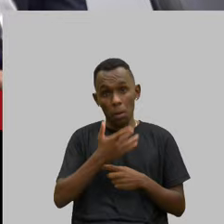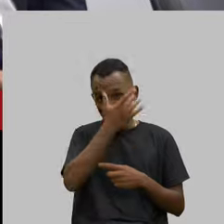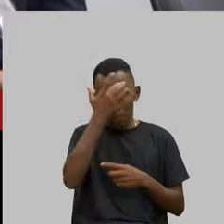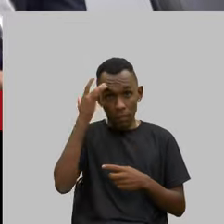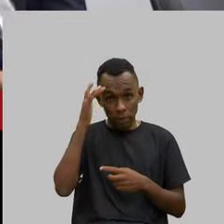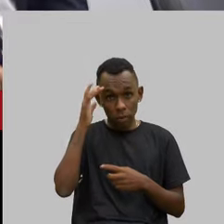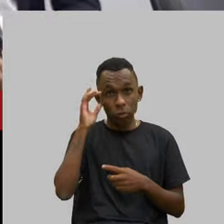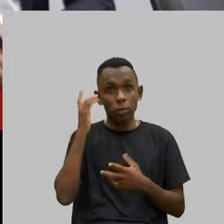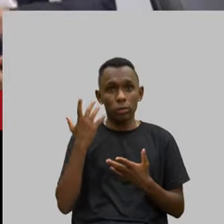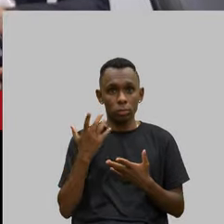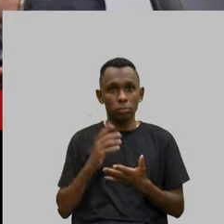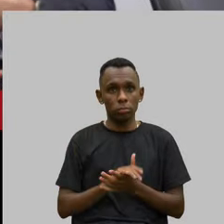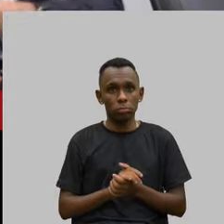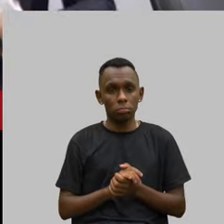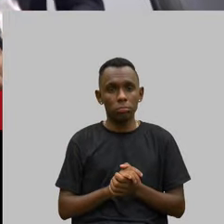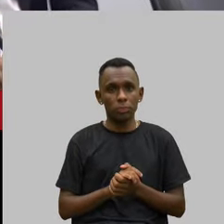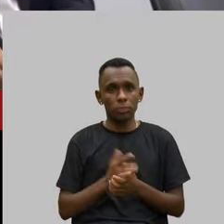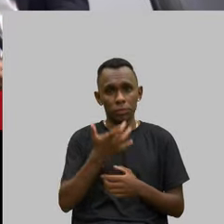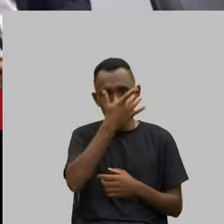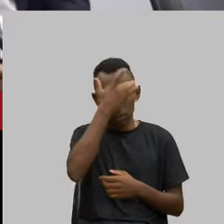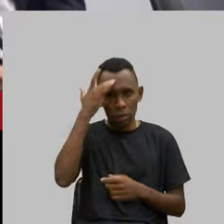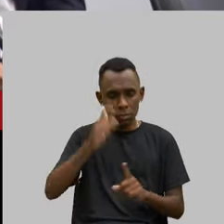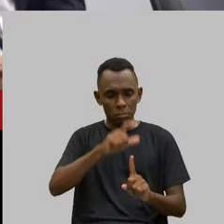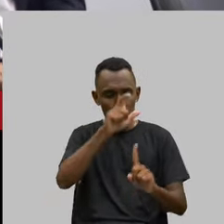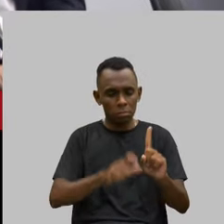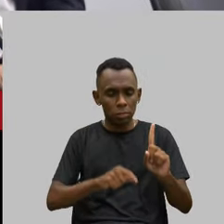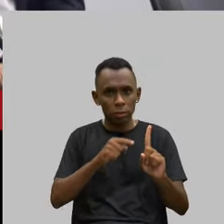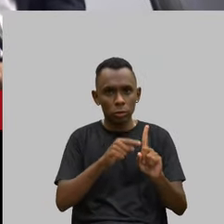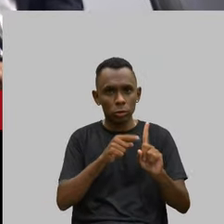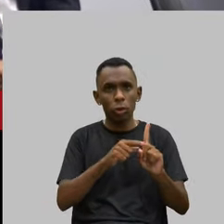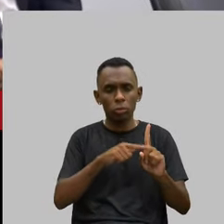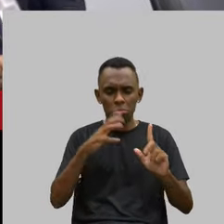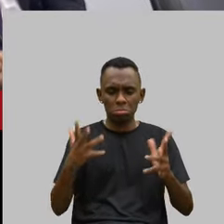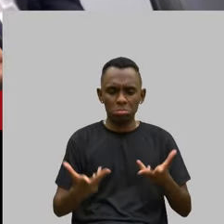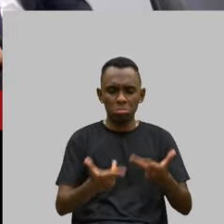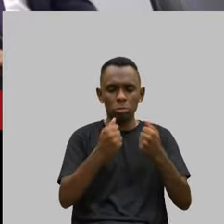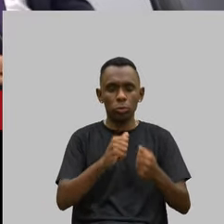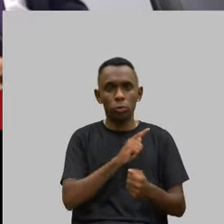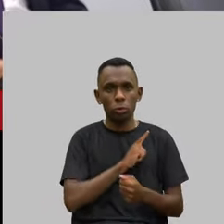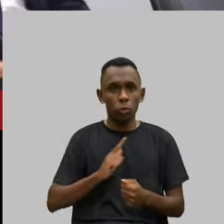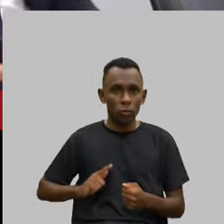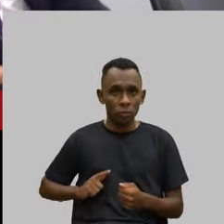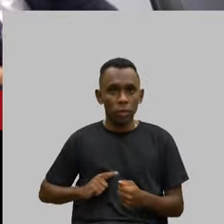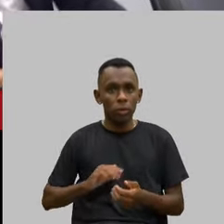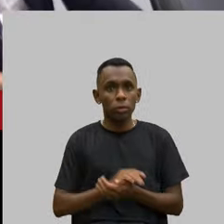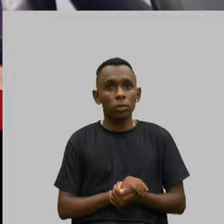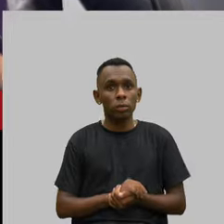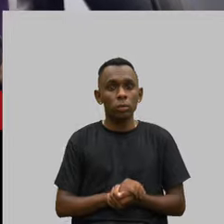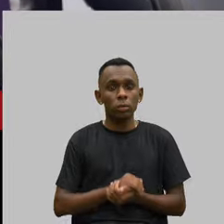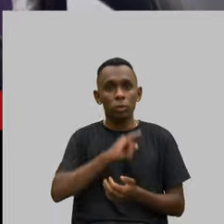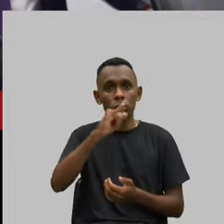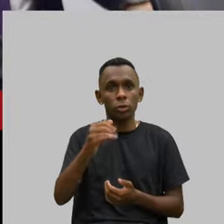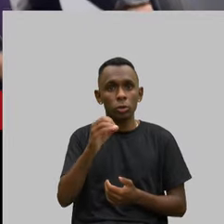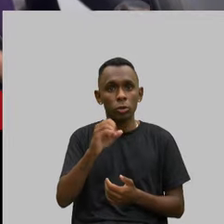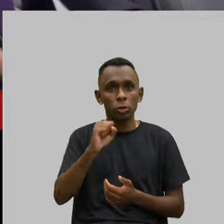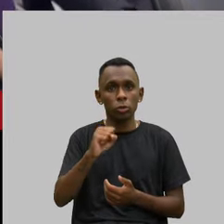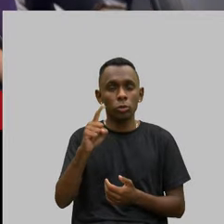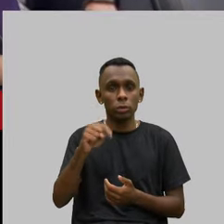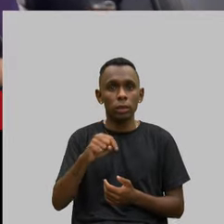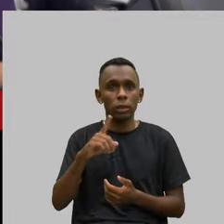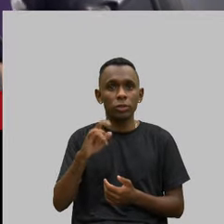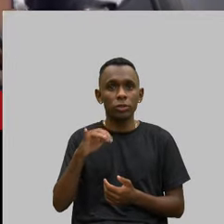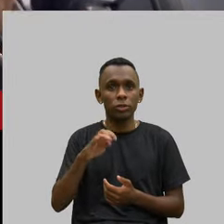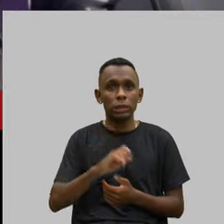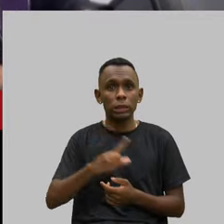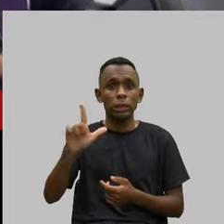de alta força no governo federal o Zé deceu ele veio em Minas e